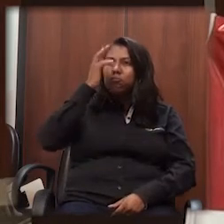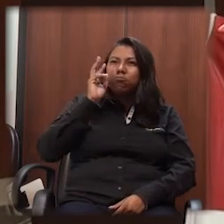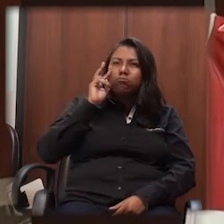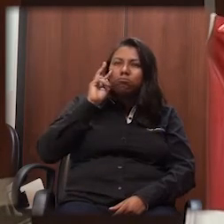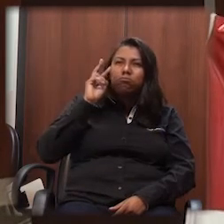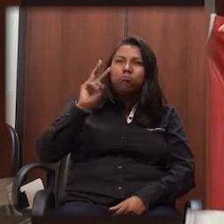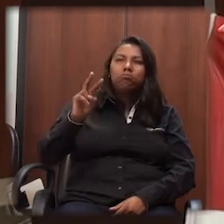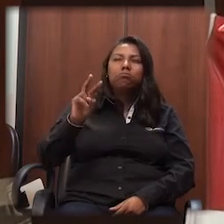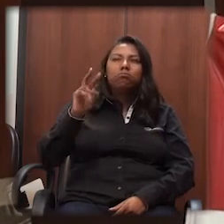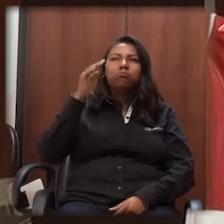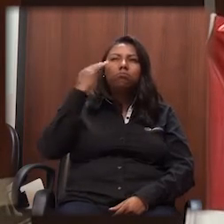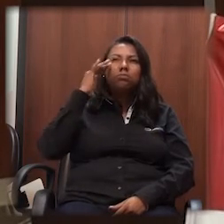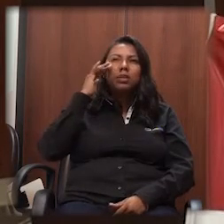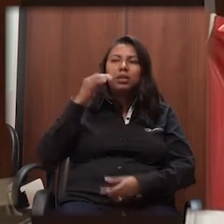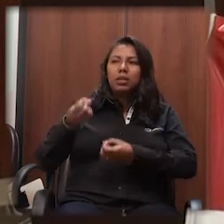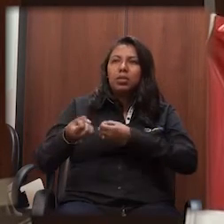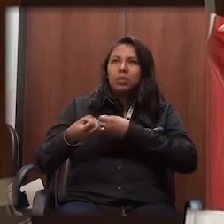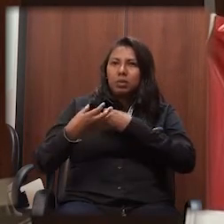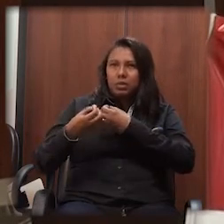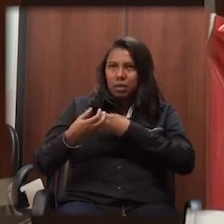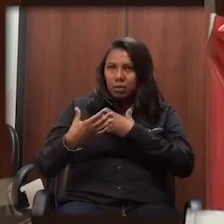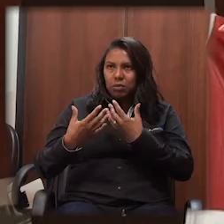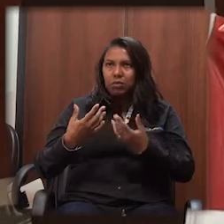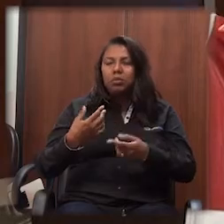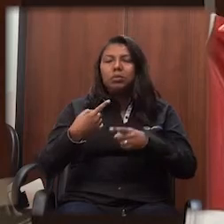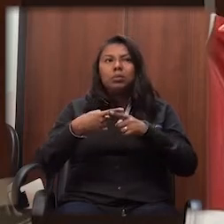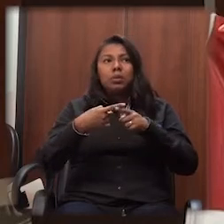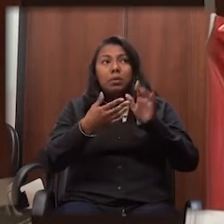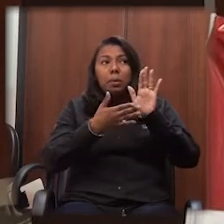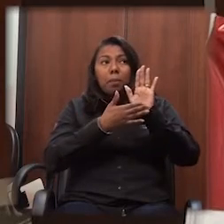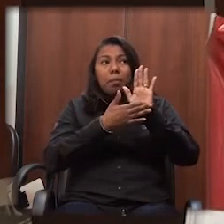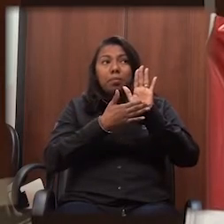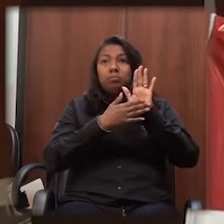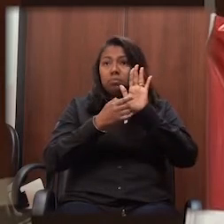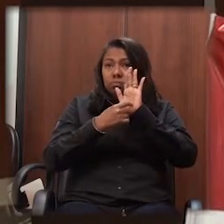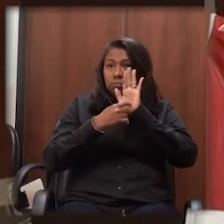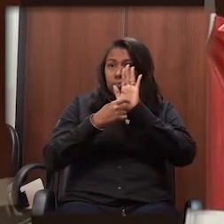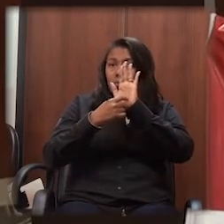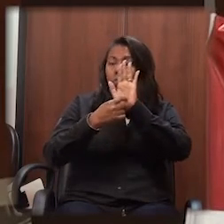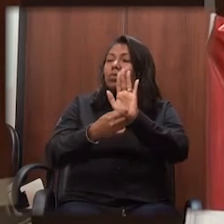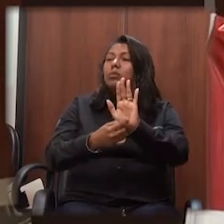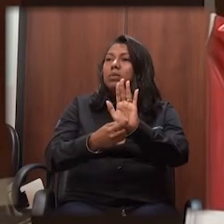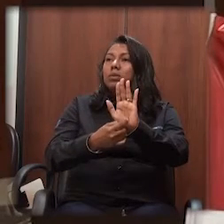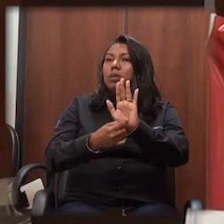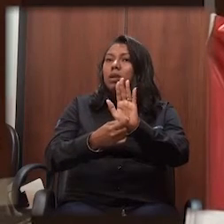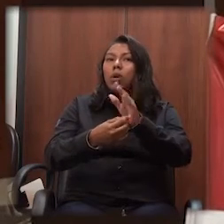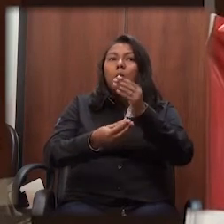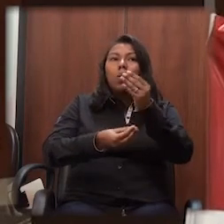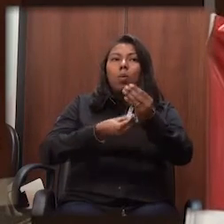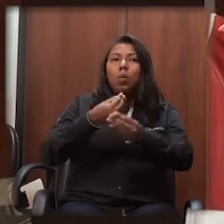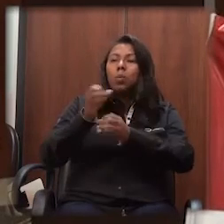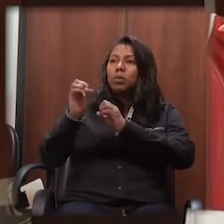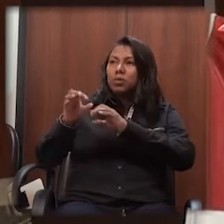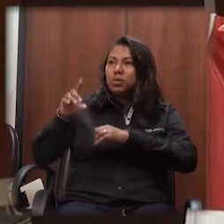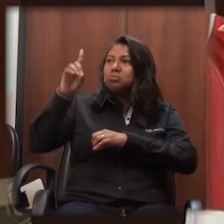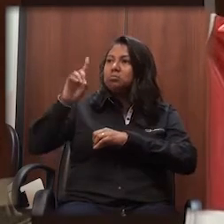visualização dos dados que a gente conseguiu coletar, já que a proposta aqui é mostrar mesmo um mapeamento de como que a educação em direitos